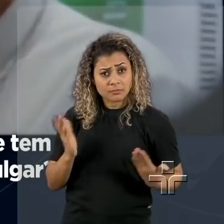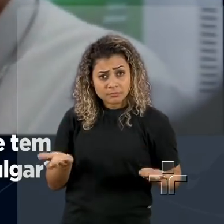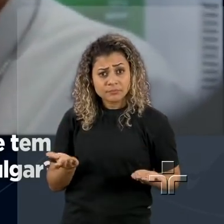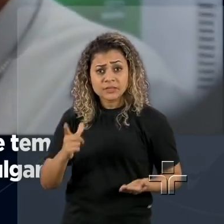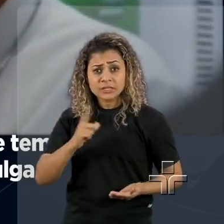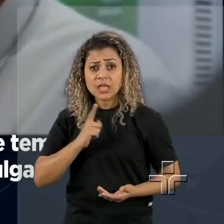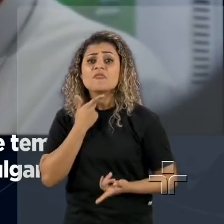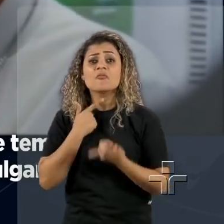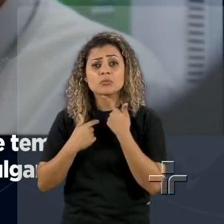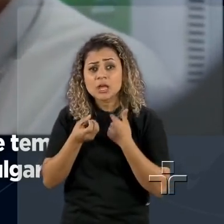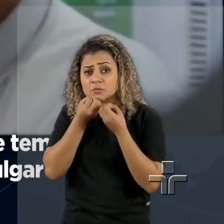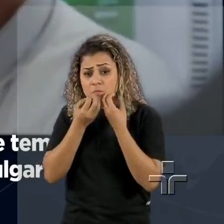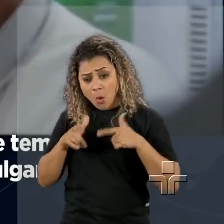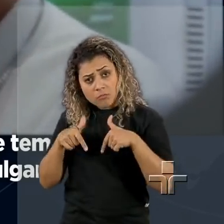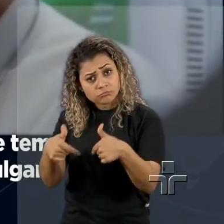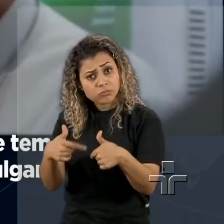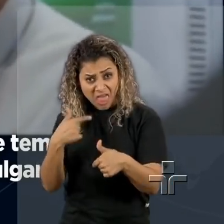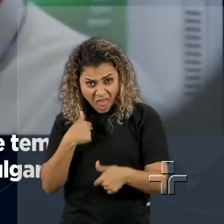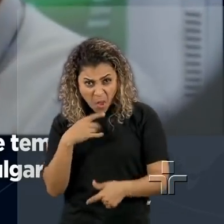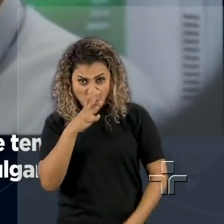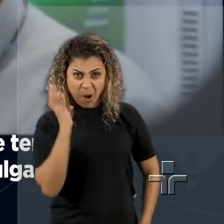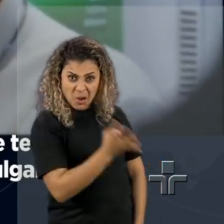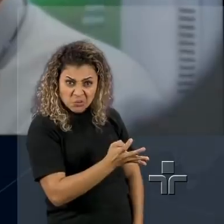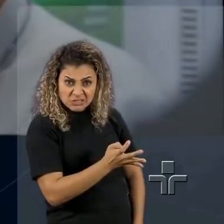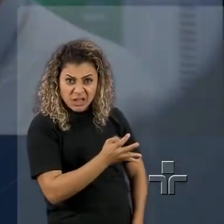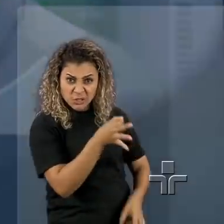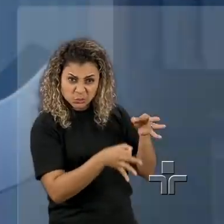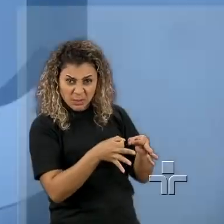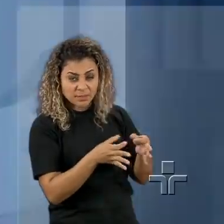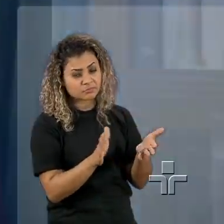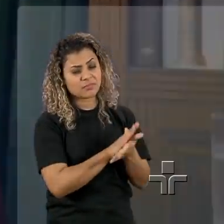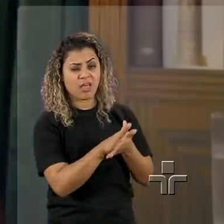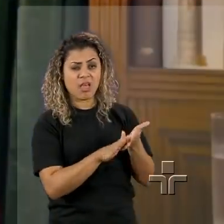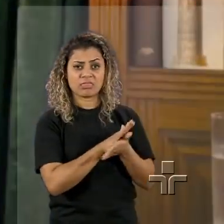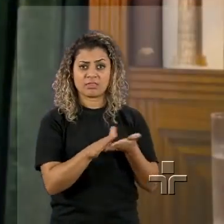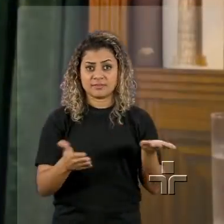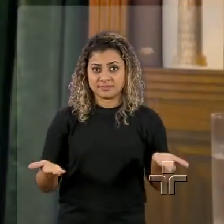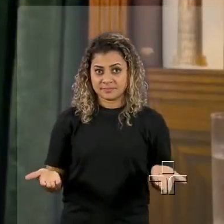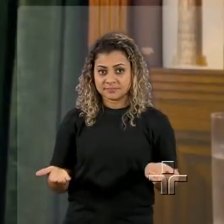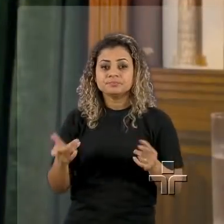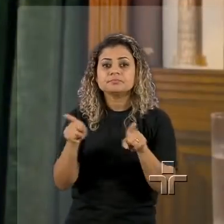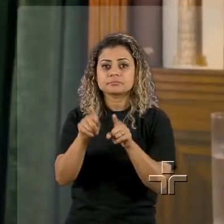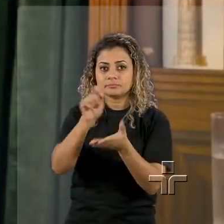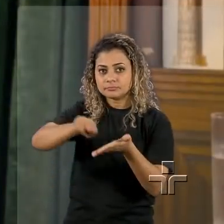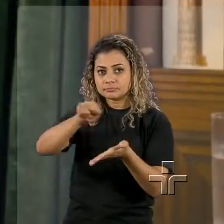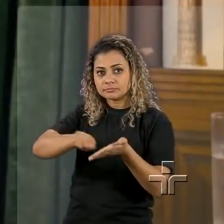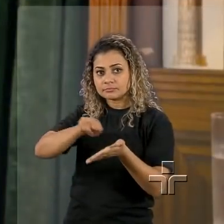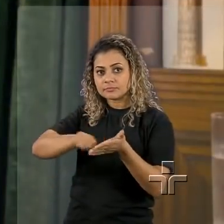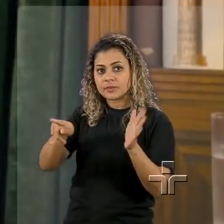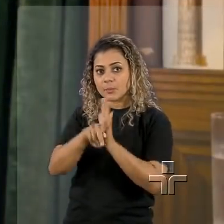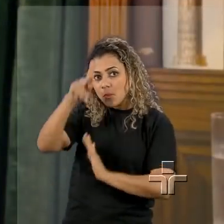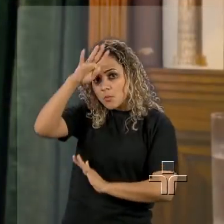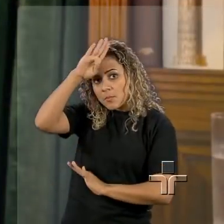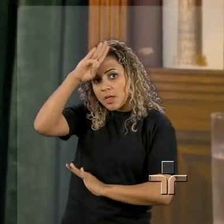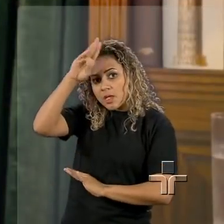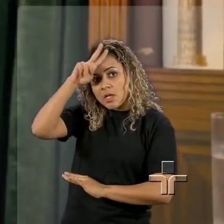tem um tweet aqui, o Enio Torres, que diz: concurso de beleza nada mais é do que a imposição de um padrão de beleza criado pelo